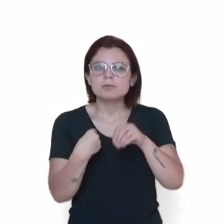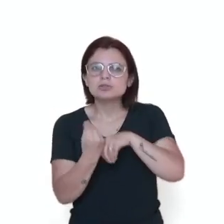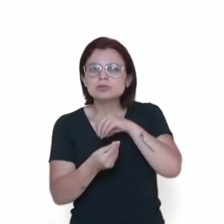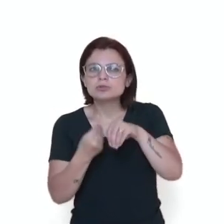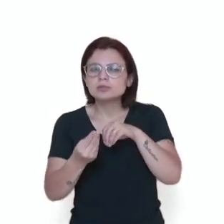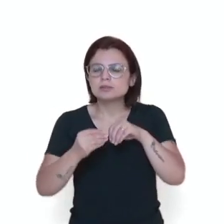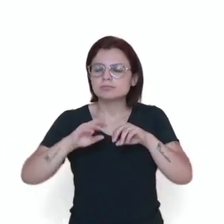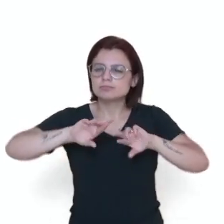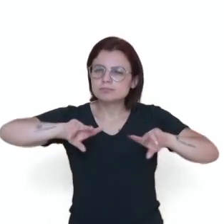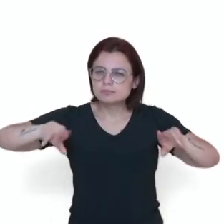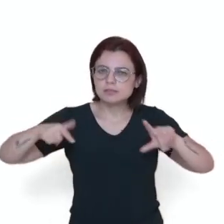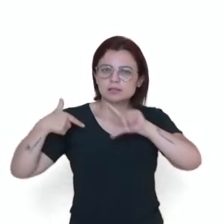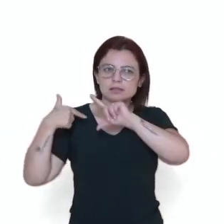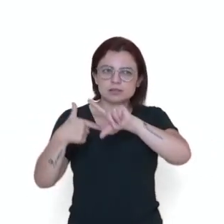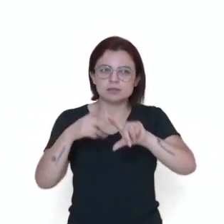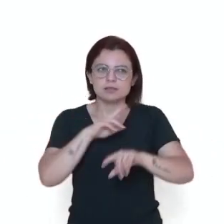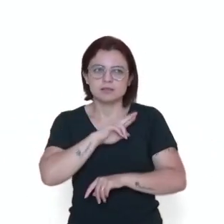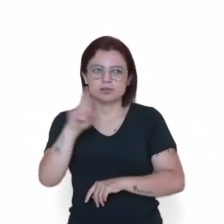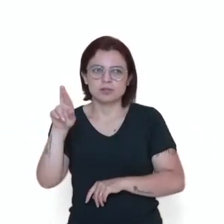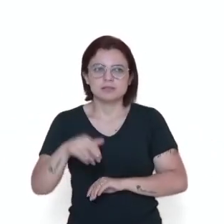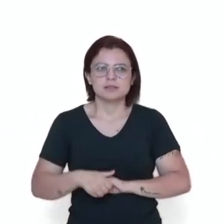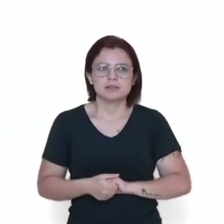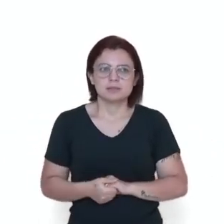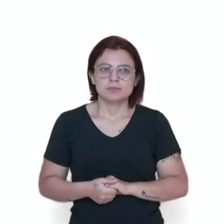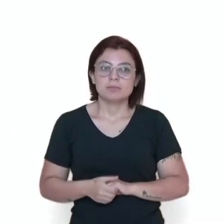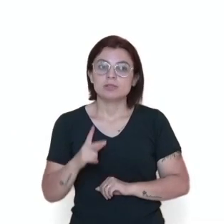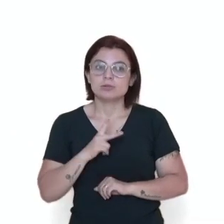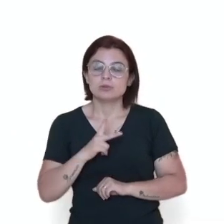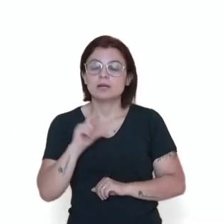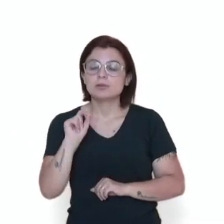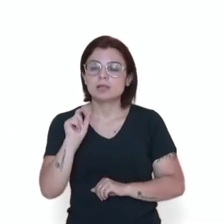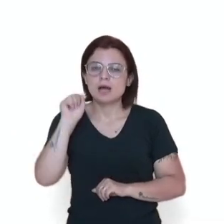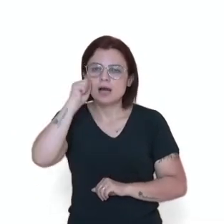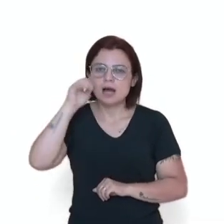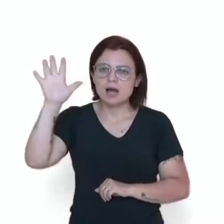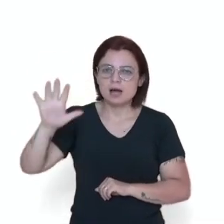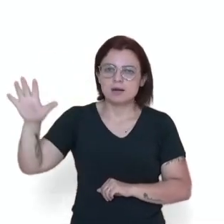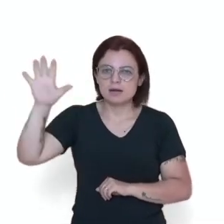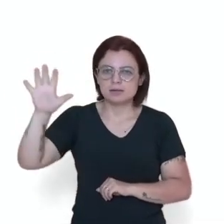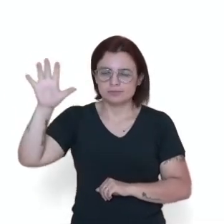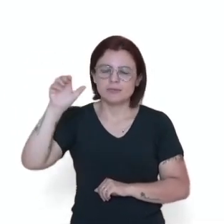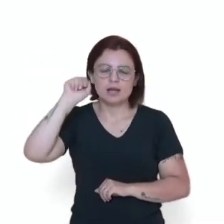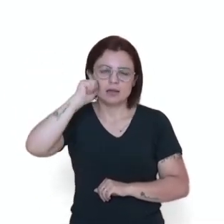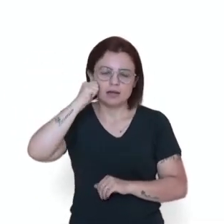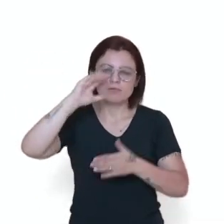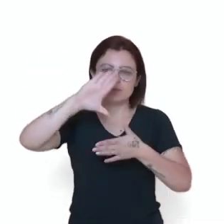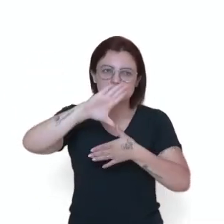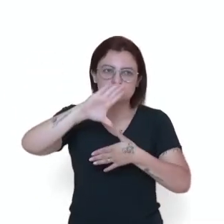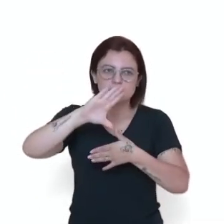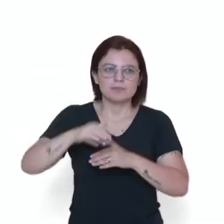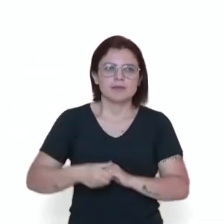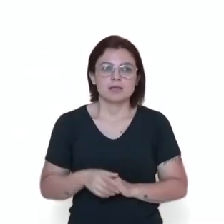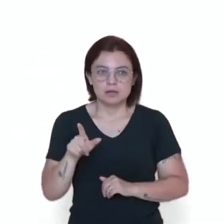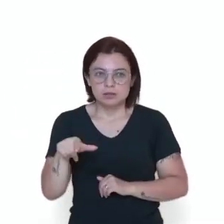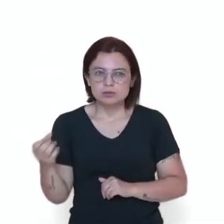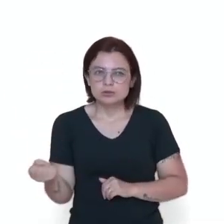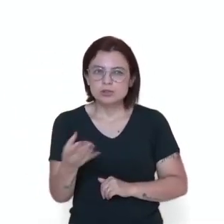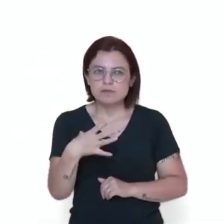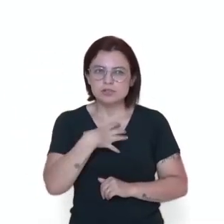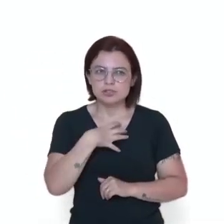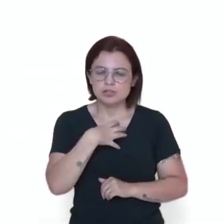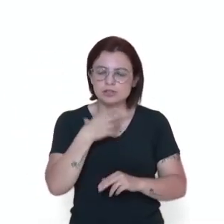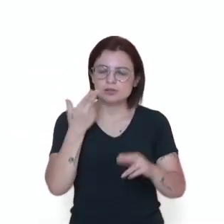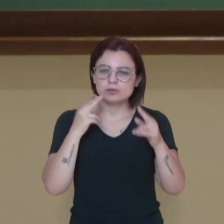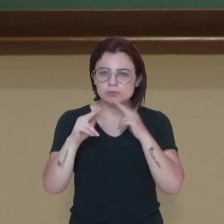várias tradições religiosas, em particular a afro-americana. Esta nova forma de se